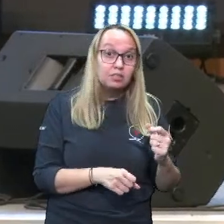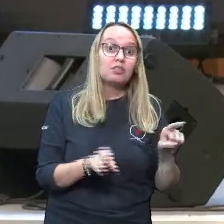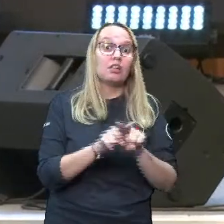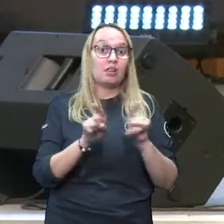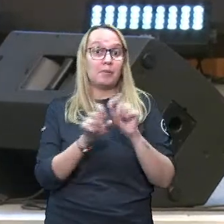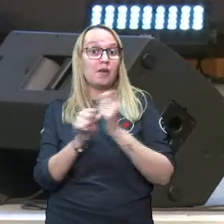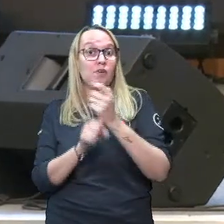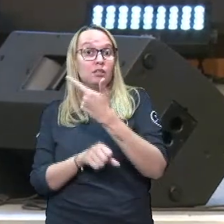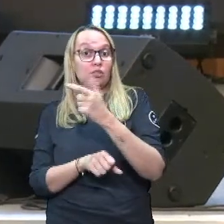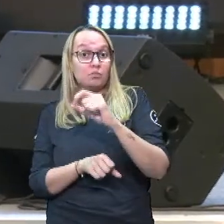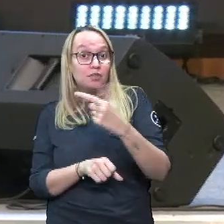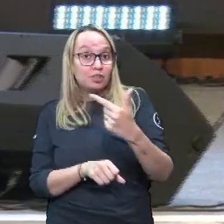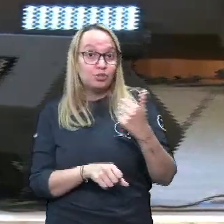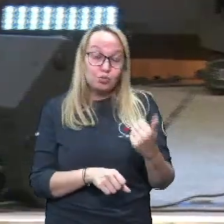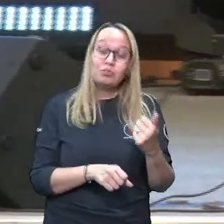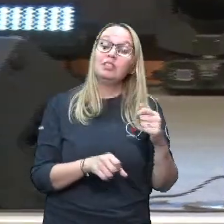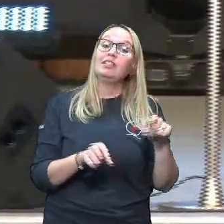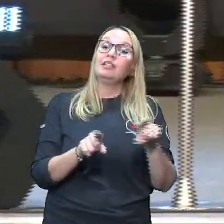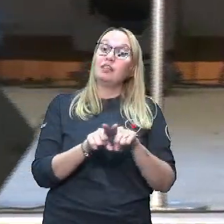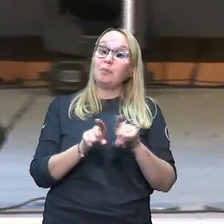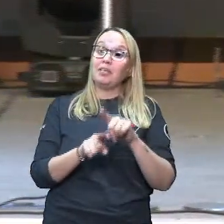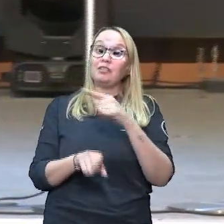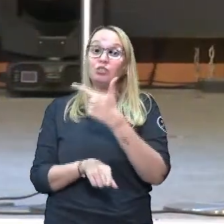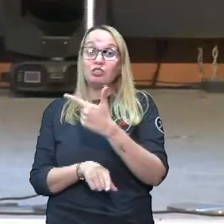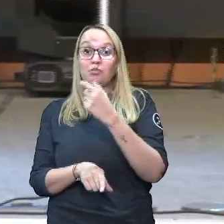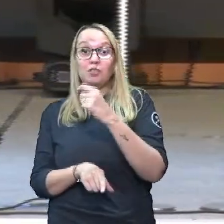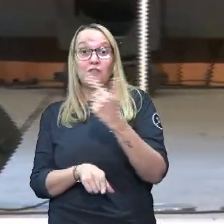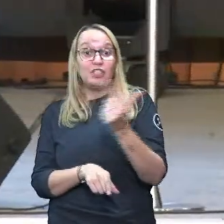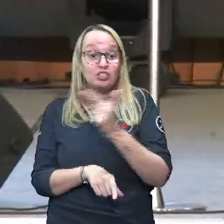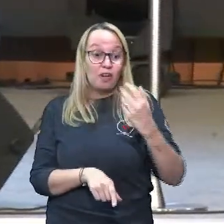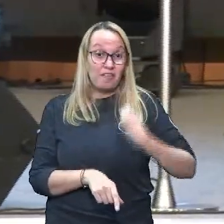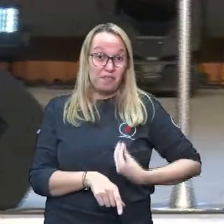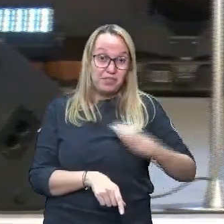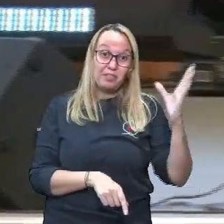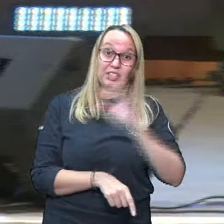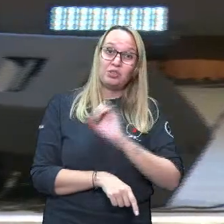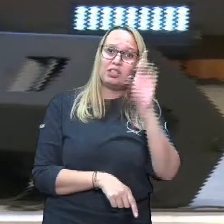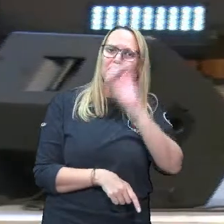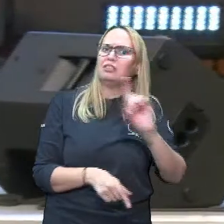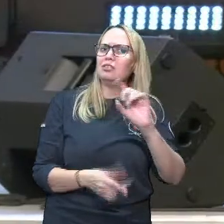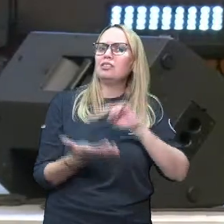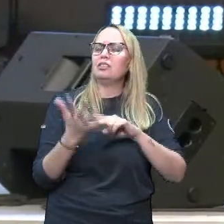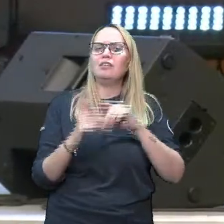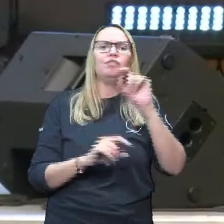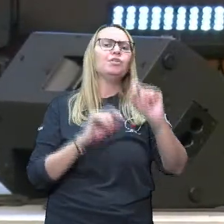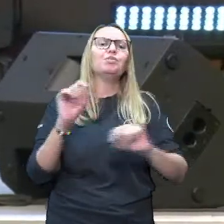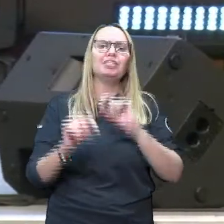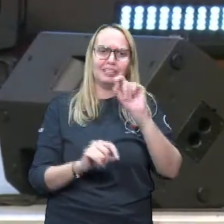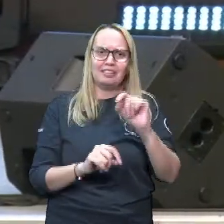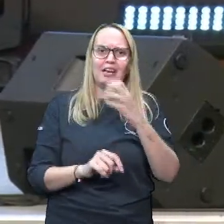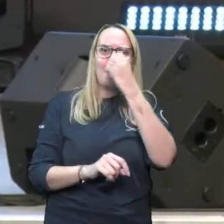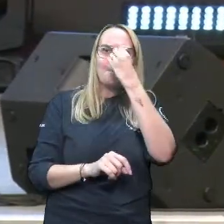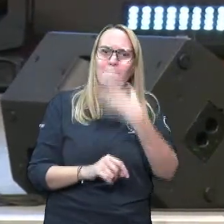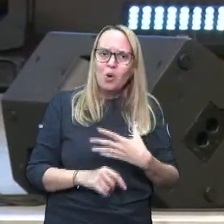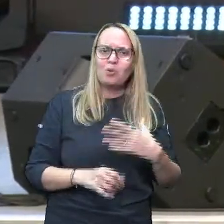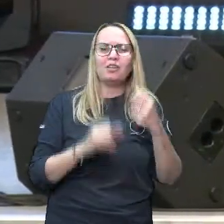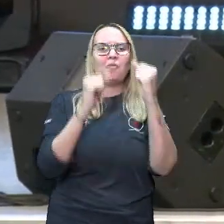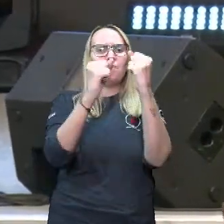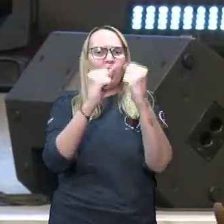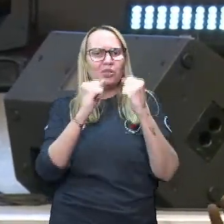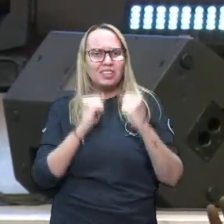no quarto mês de 2022, vivo na minha frente e adorando a Deus. O que é isso? É a boa, poderosa,